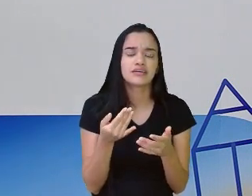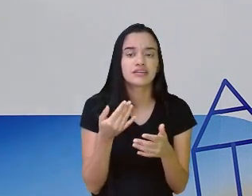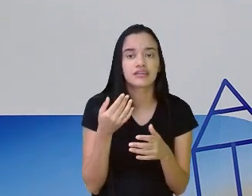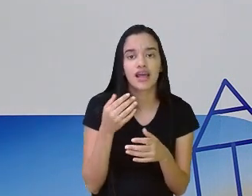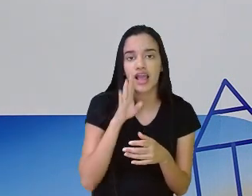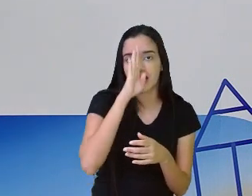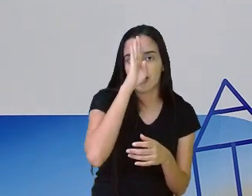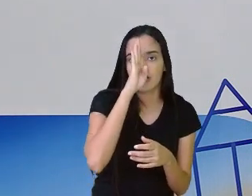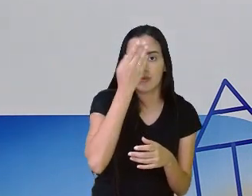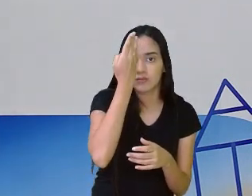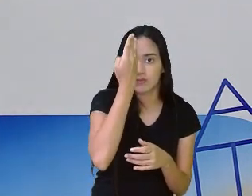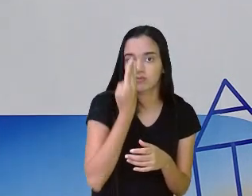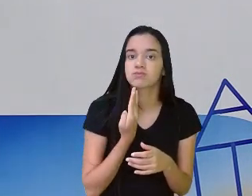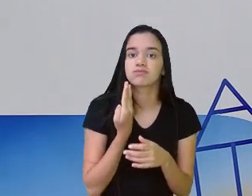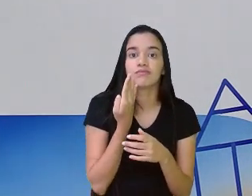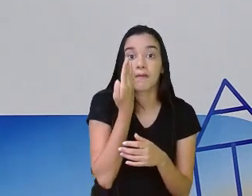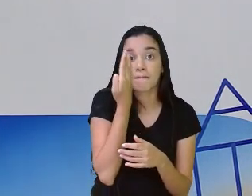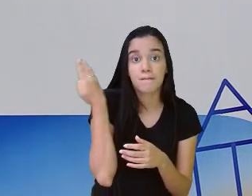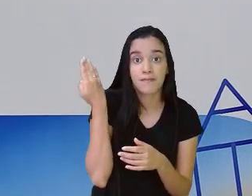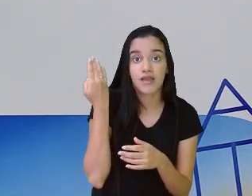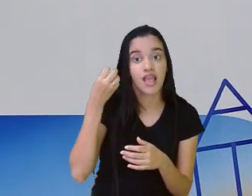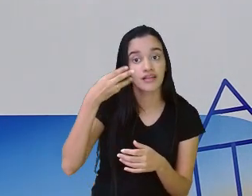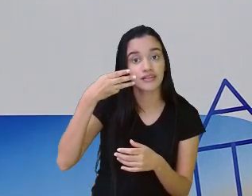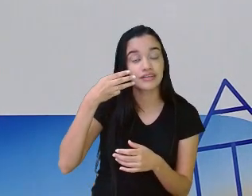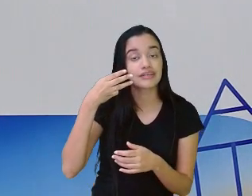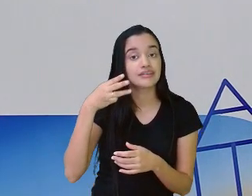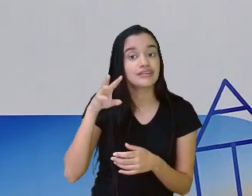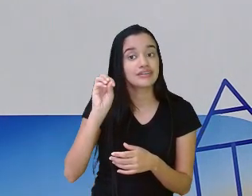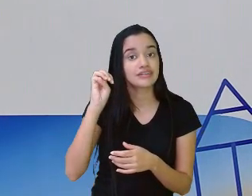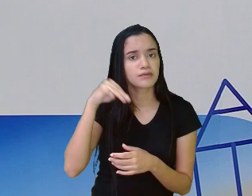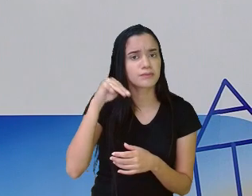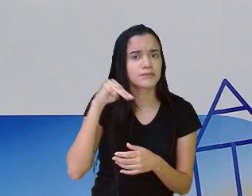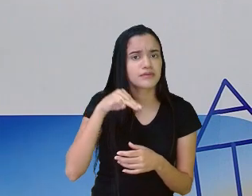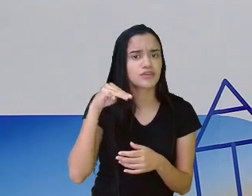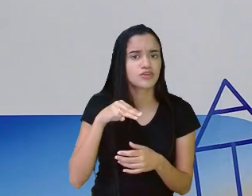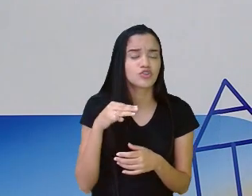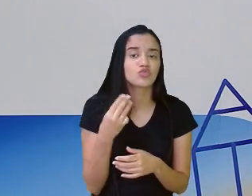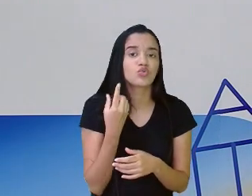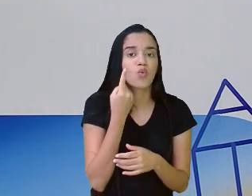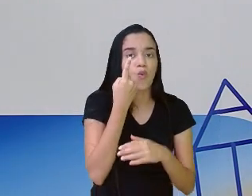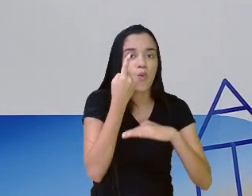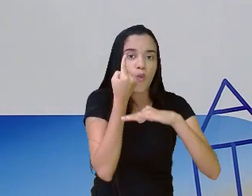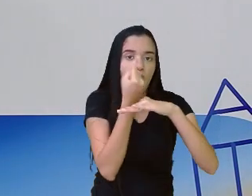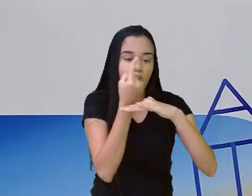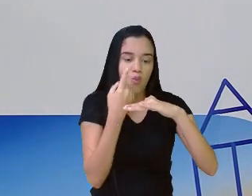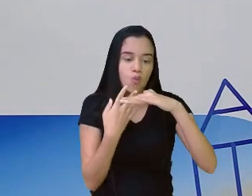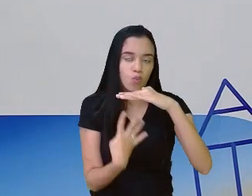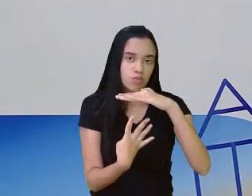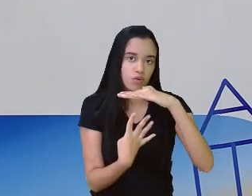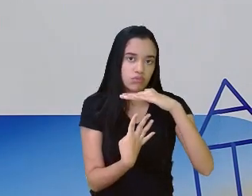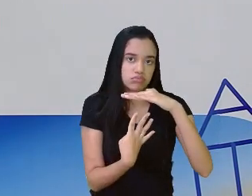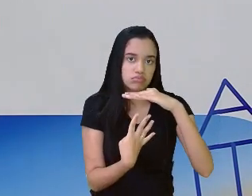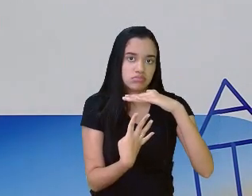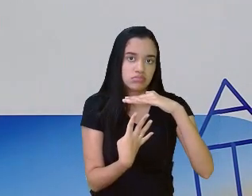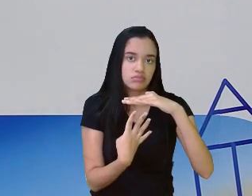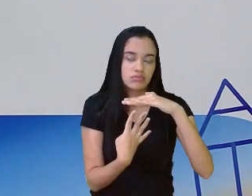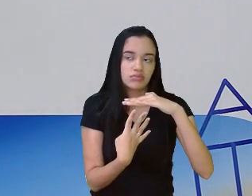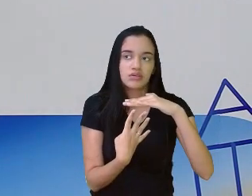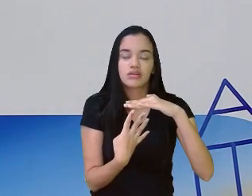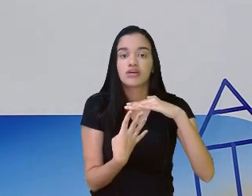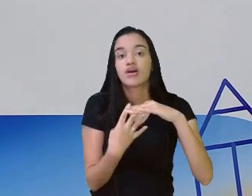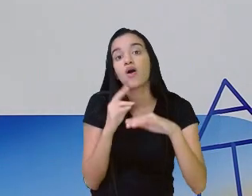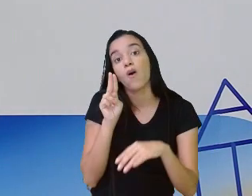60 minutos em 4 partes, eu vou ter quanto? 1/4 de hora, ou